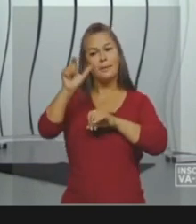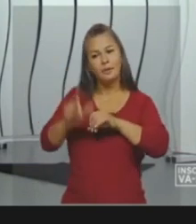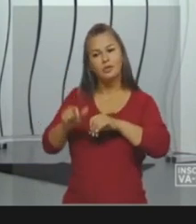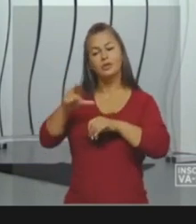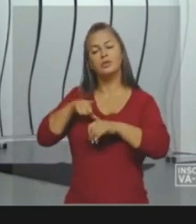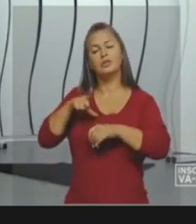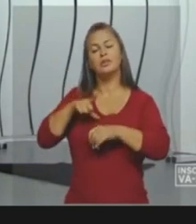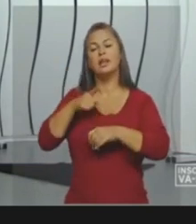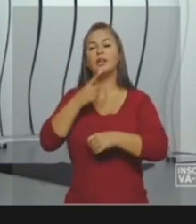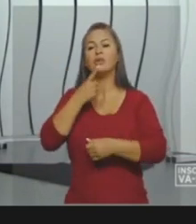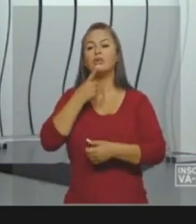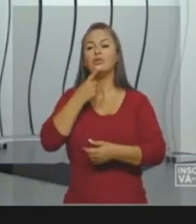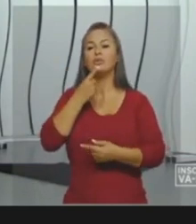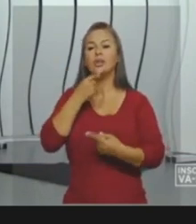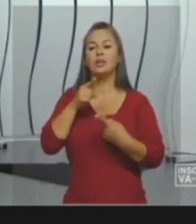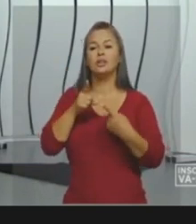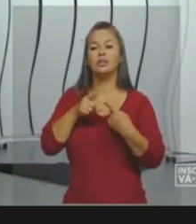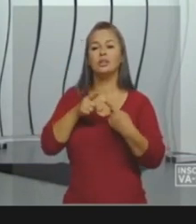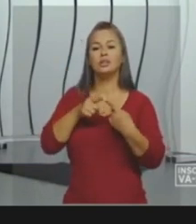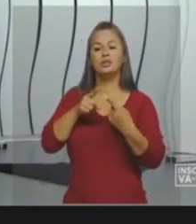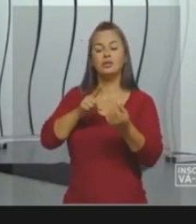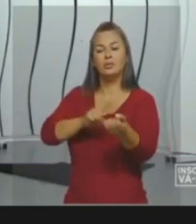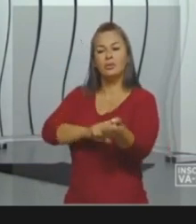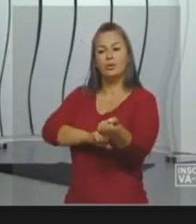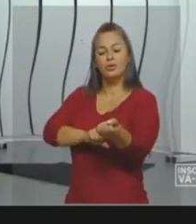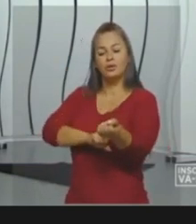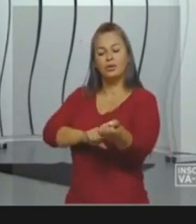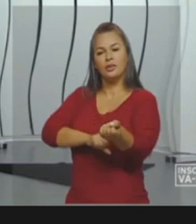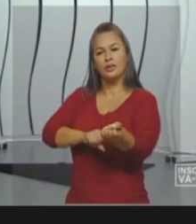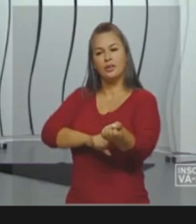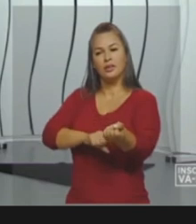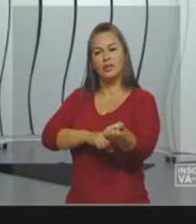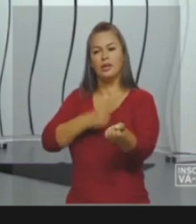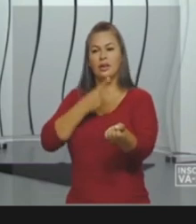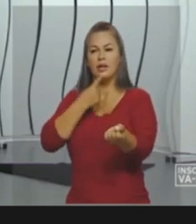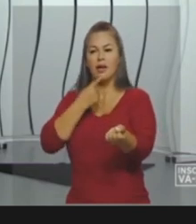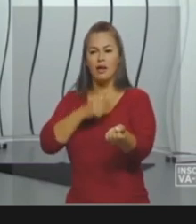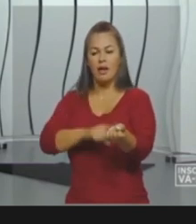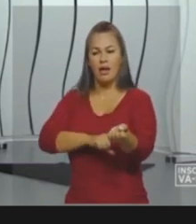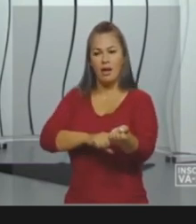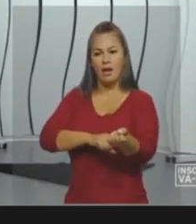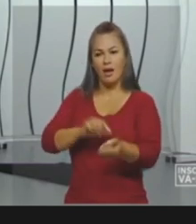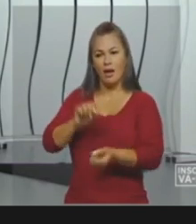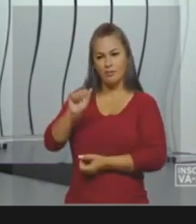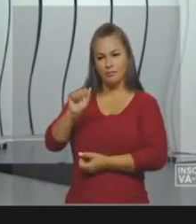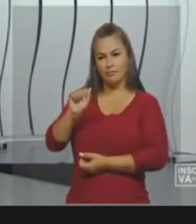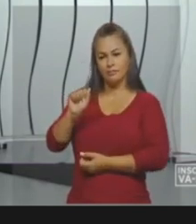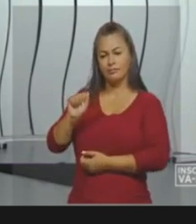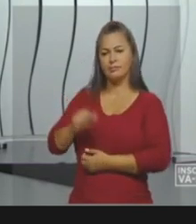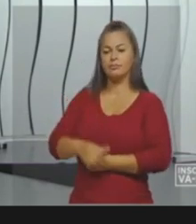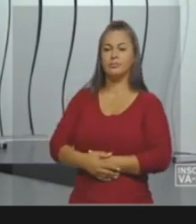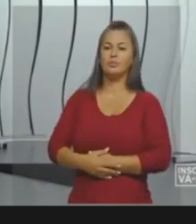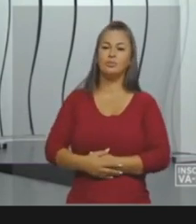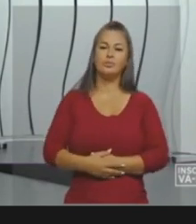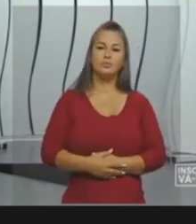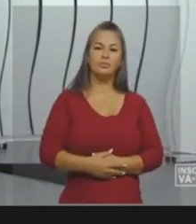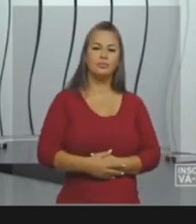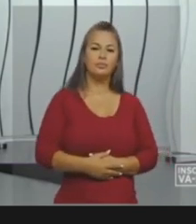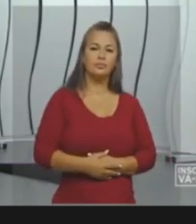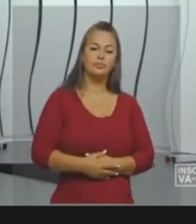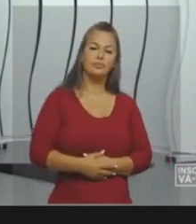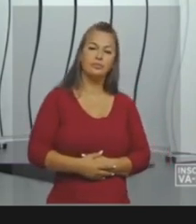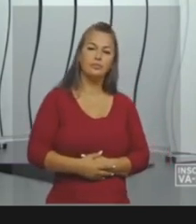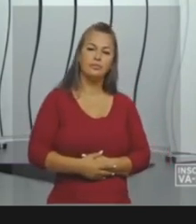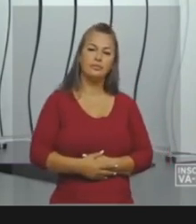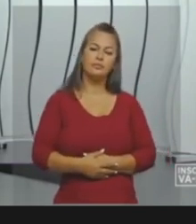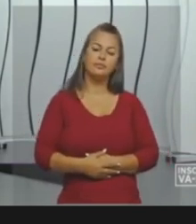A, porque o A domina sobre o Izinho. A mesma coisa para o IB agora aqui embaixo, ó, vamos